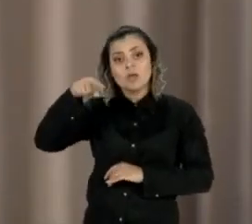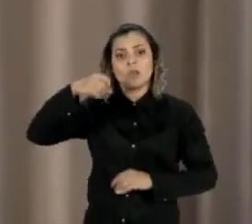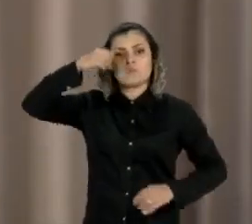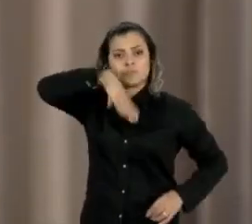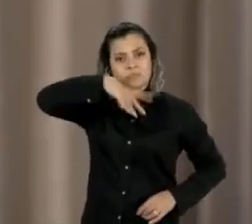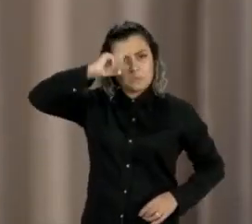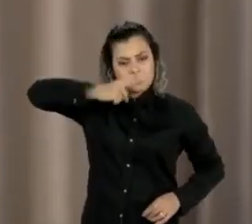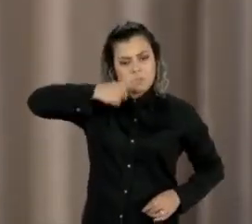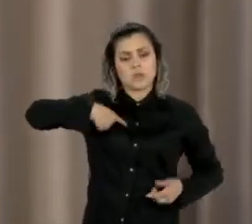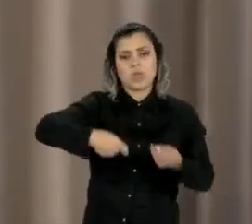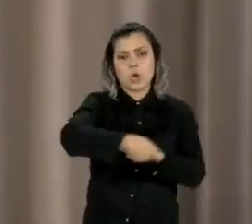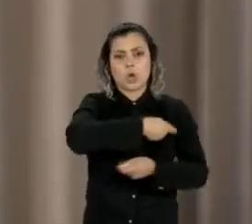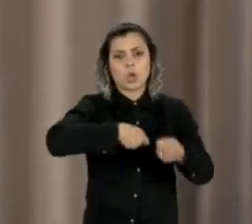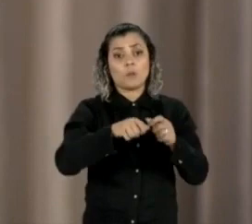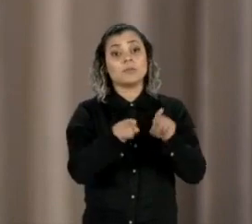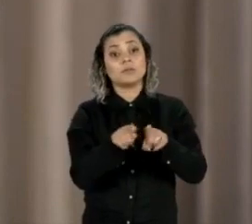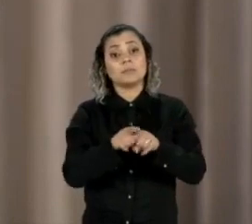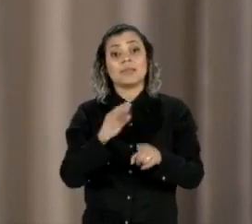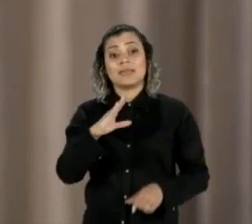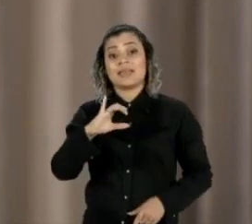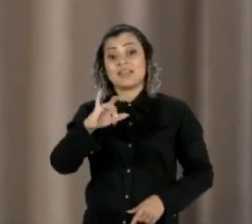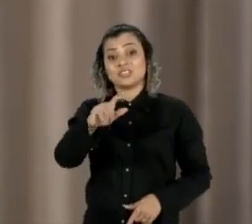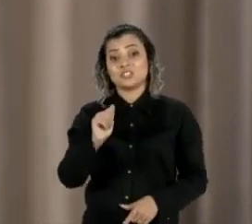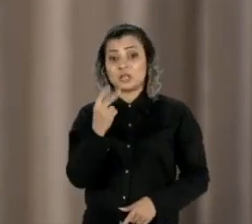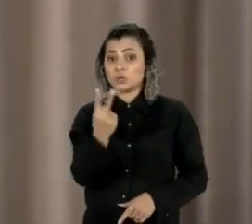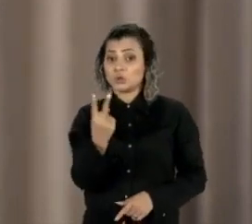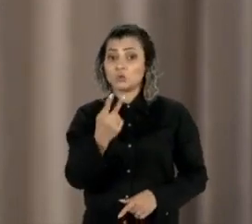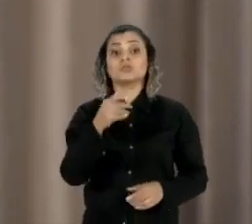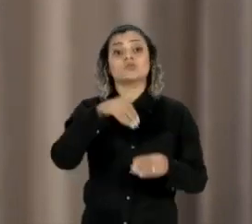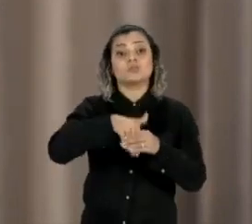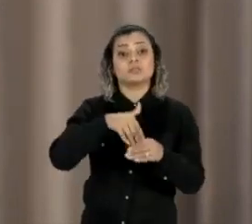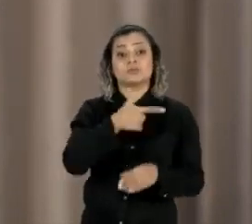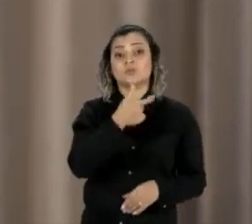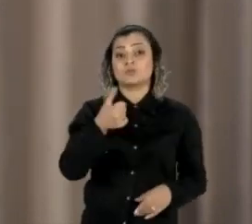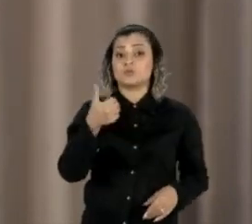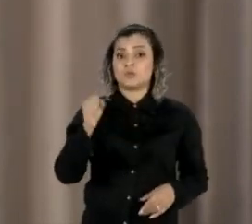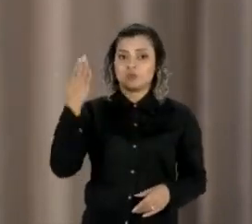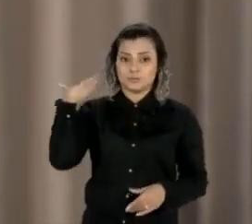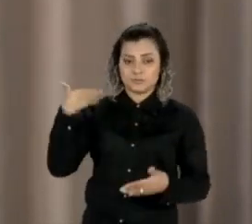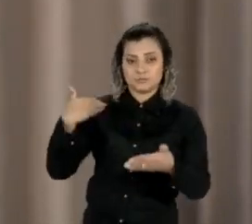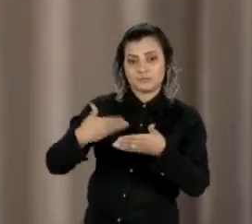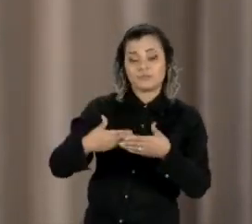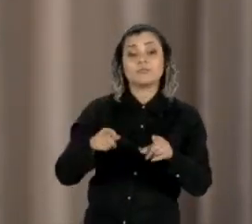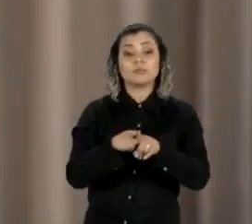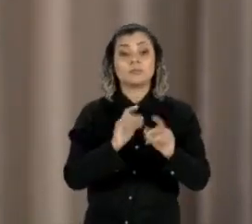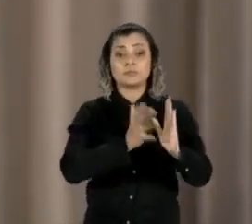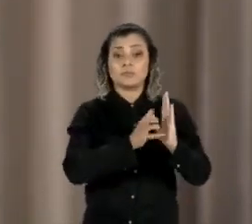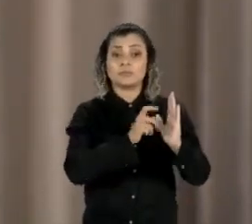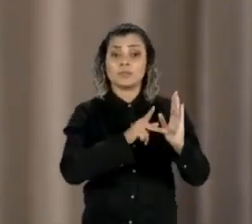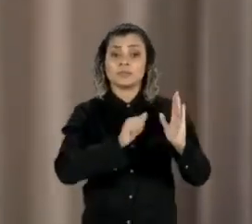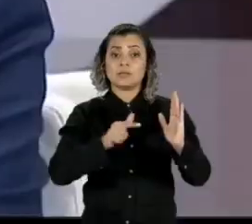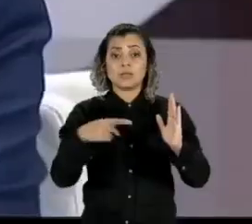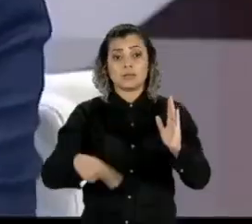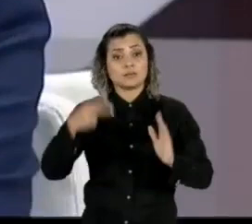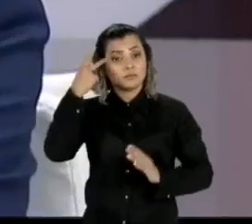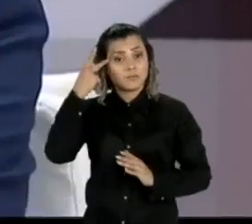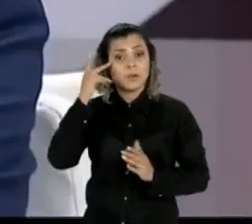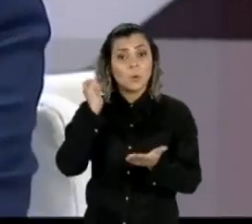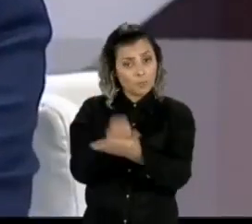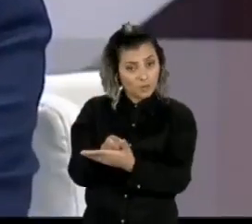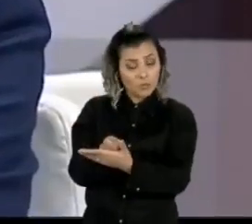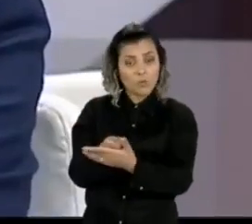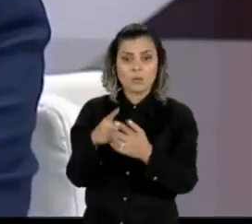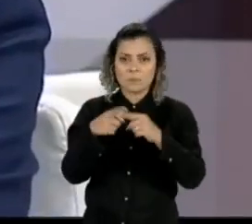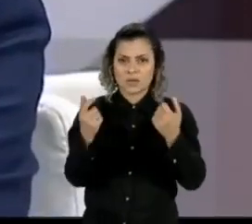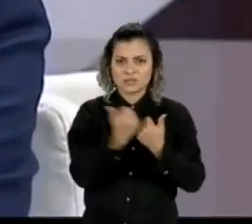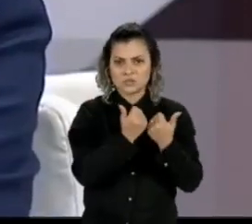do poder econômico e Caixa 2 nas eleições de 2018. Os recursos saíram do caixa do PSL de São Paulo. A assessoria de